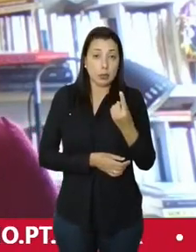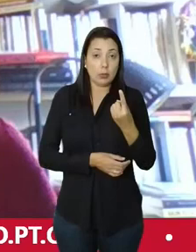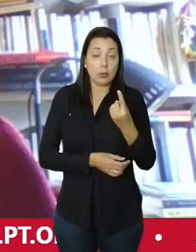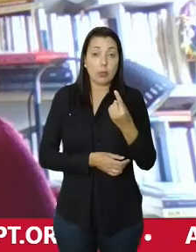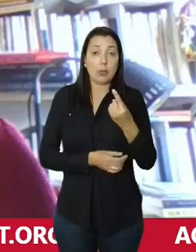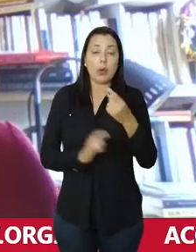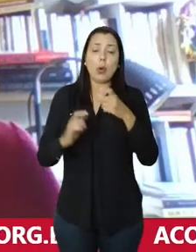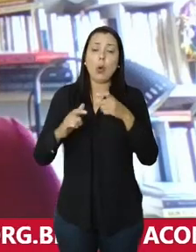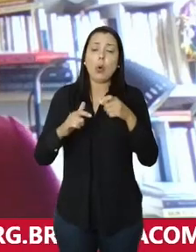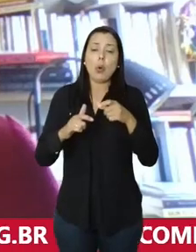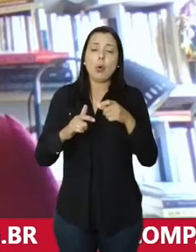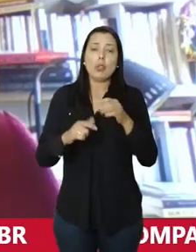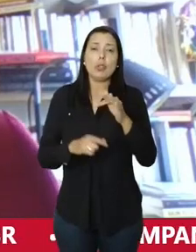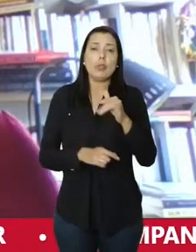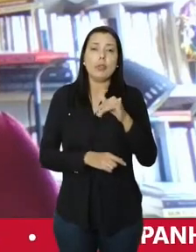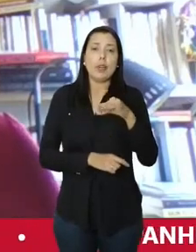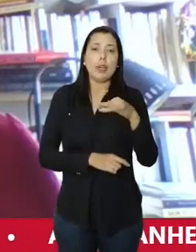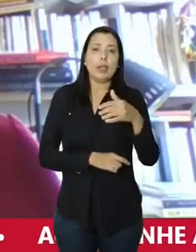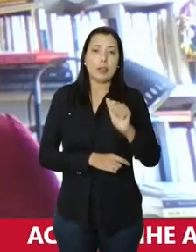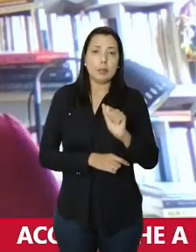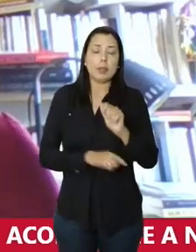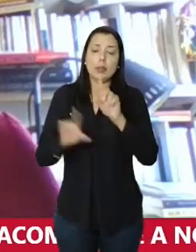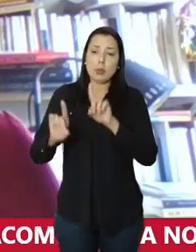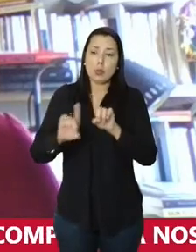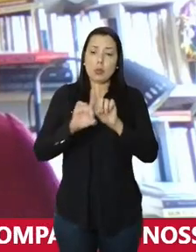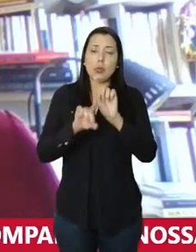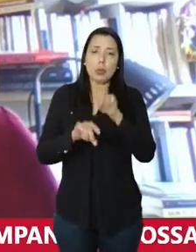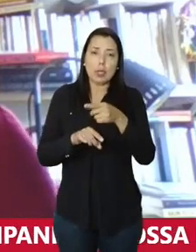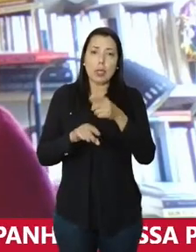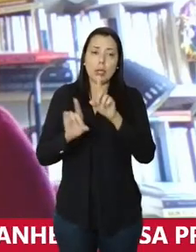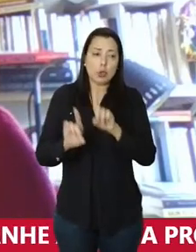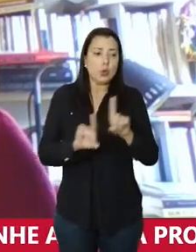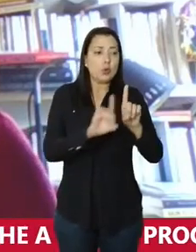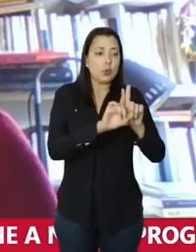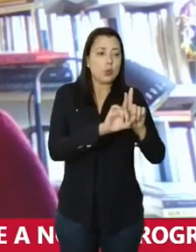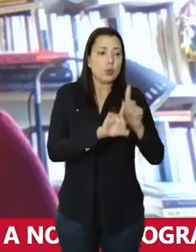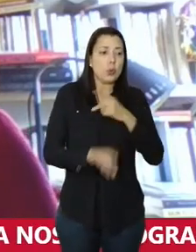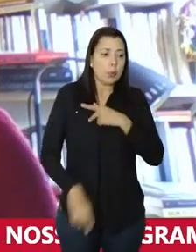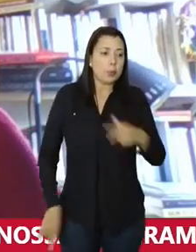onde Fátima e eu estávamos lá, ao lado